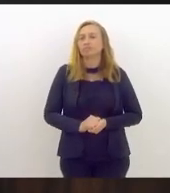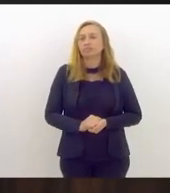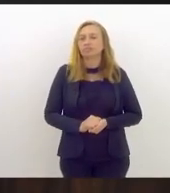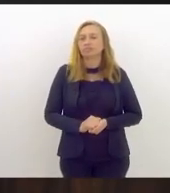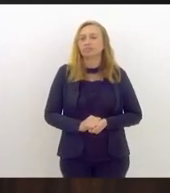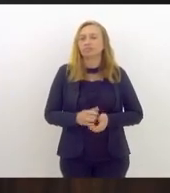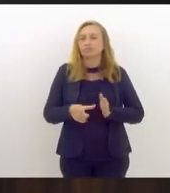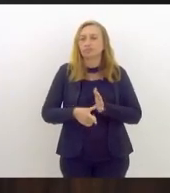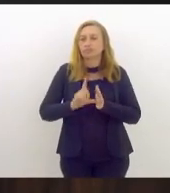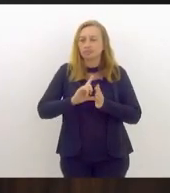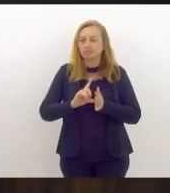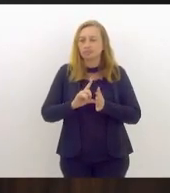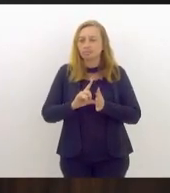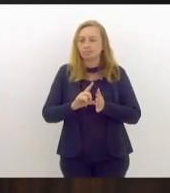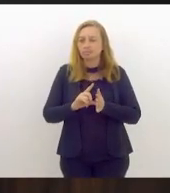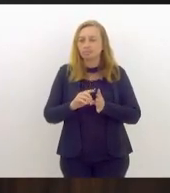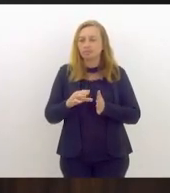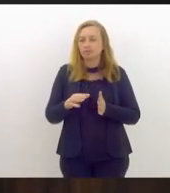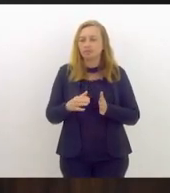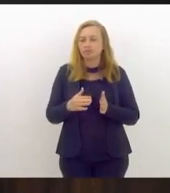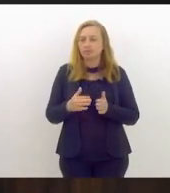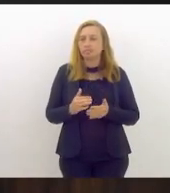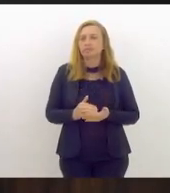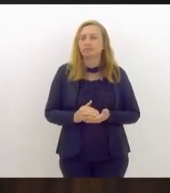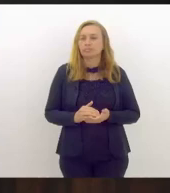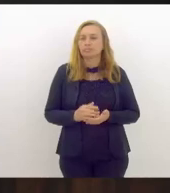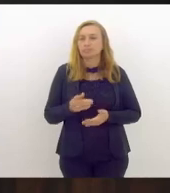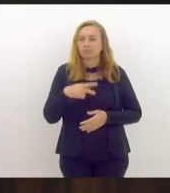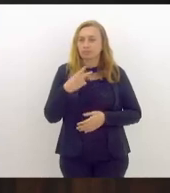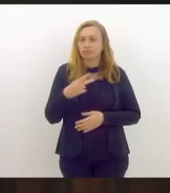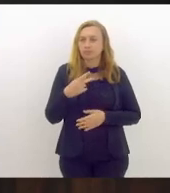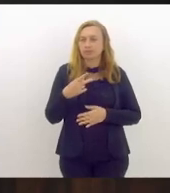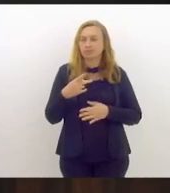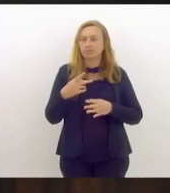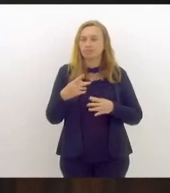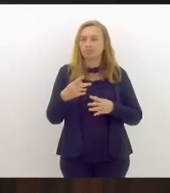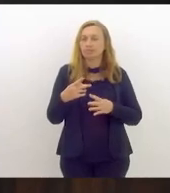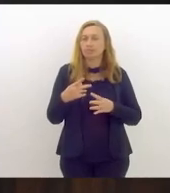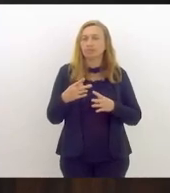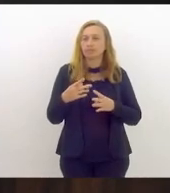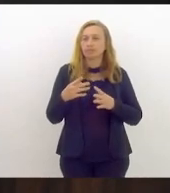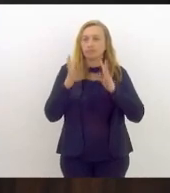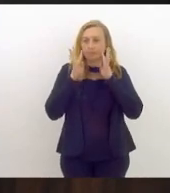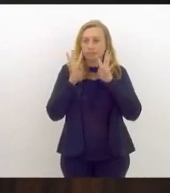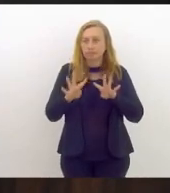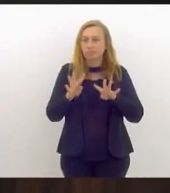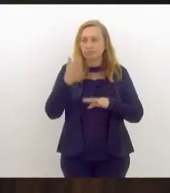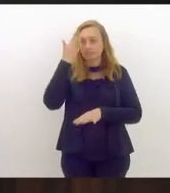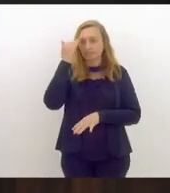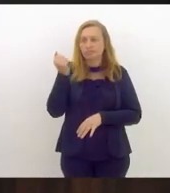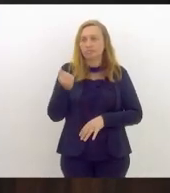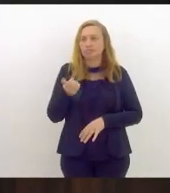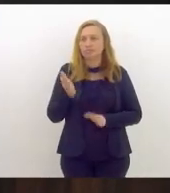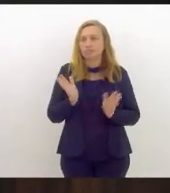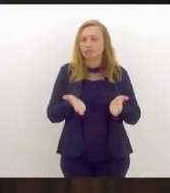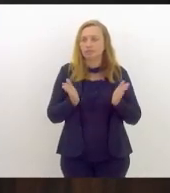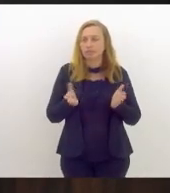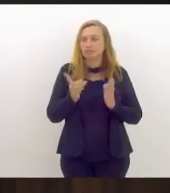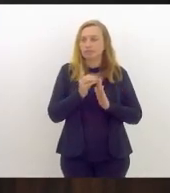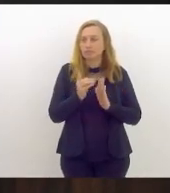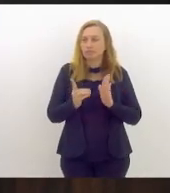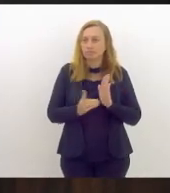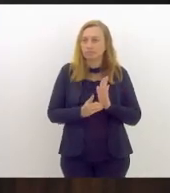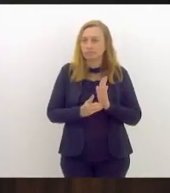Presidência, antes de colher os pareceres, chamar a atenção porque eu fiquei sabendo há pouco que trata-se de um